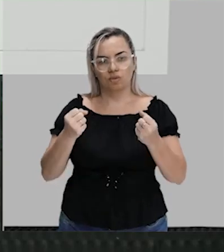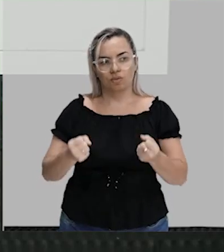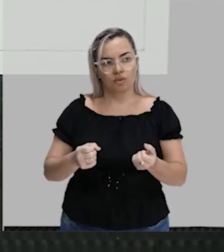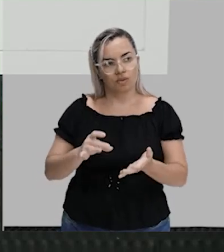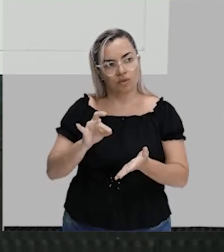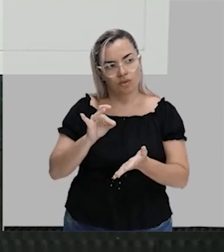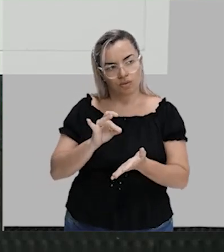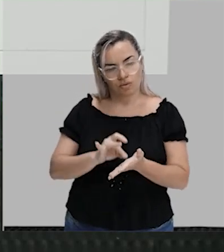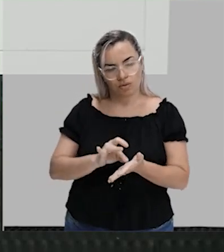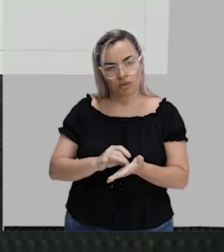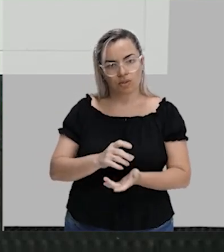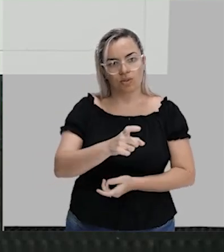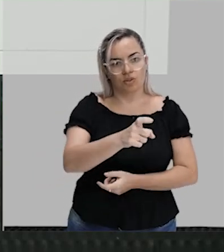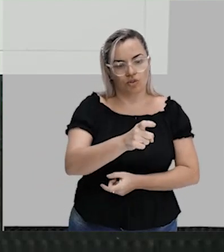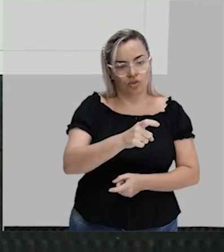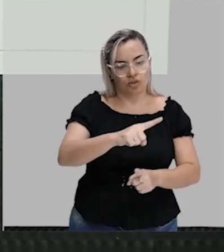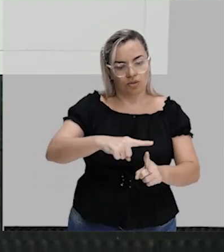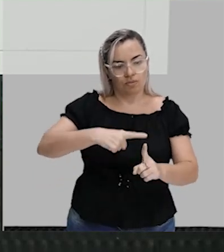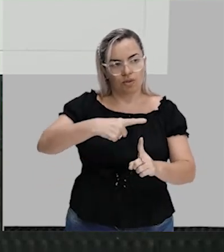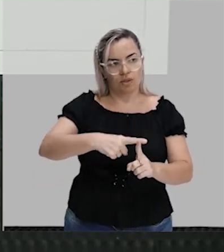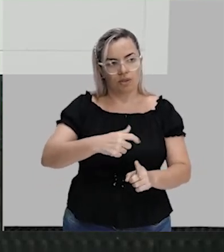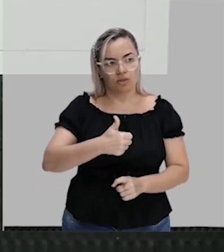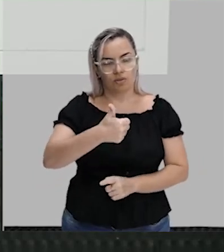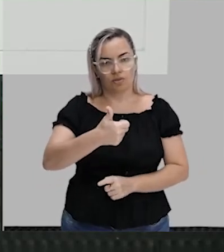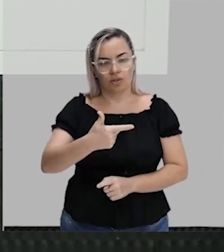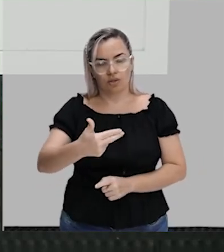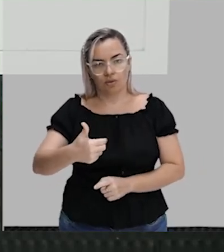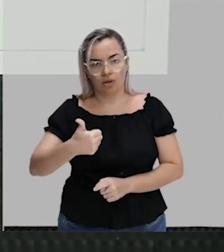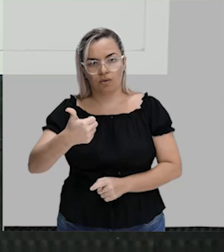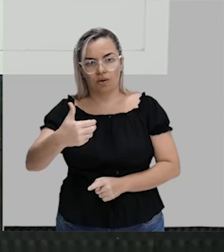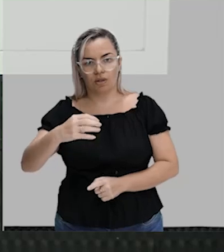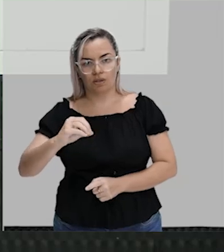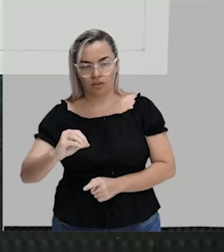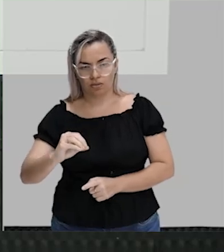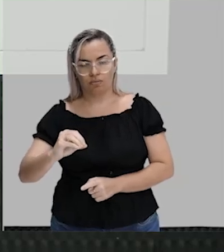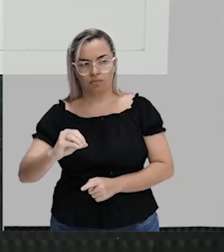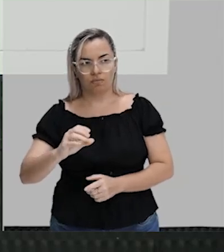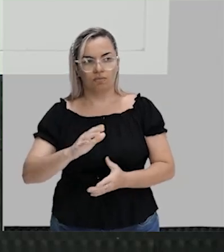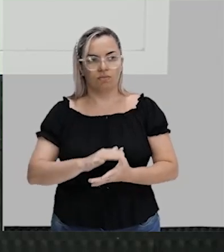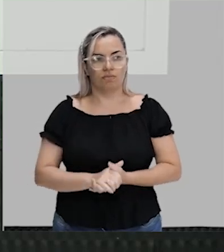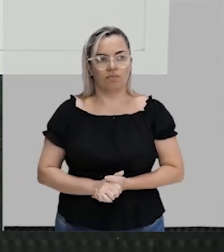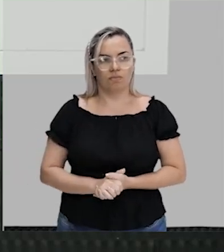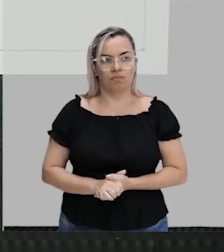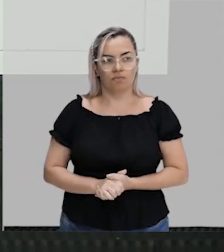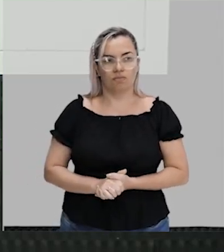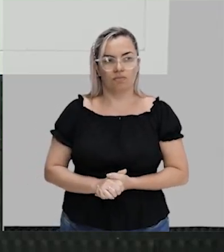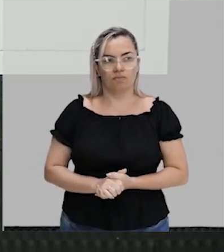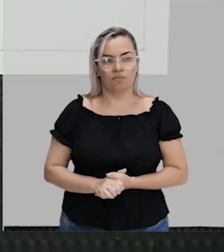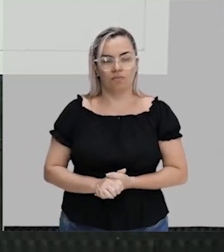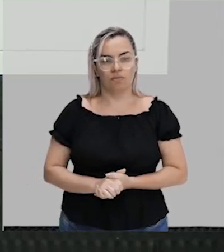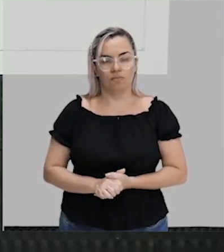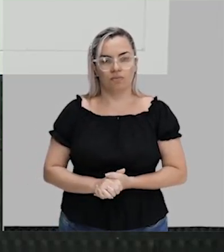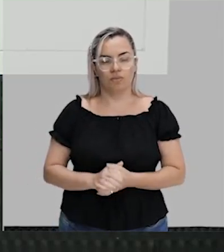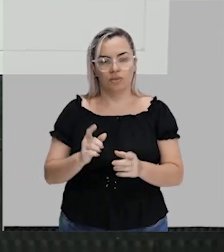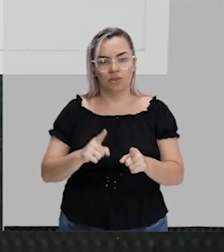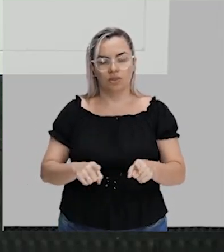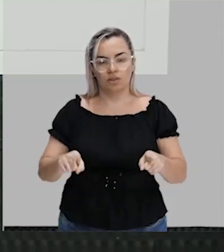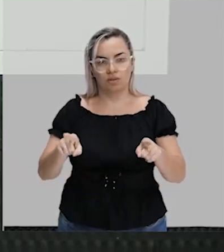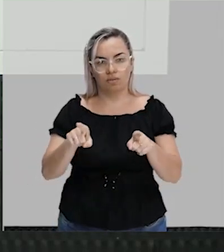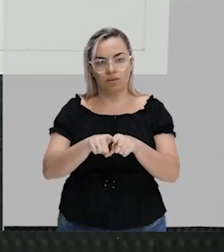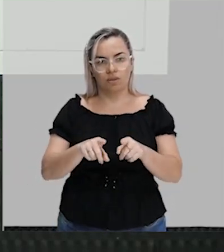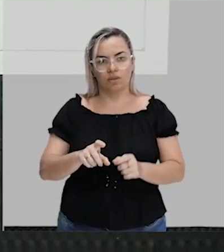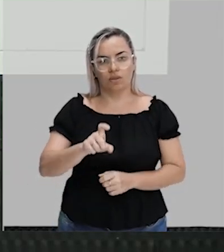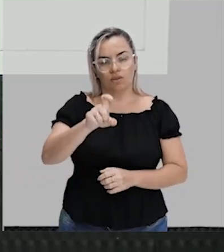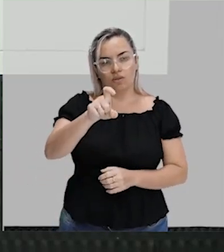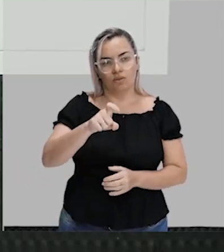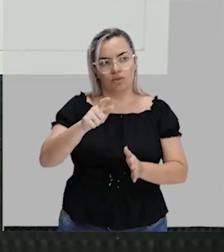10 x + 1 = 10 né e o x - y que esse cara